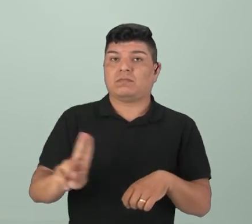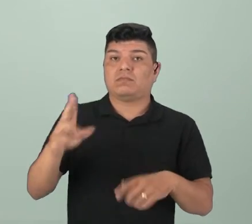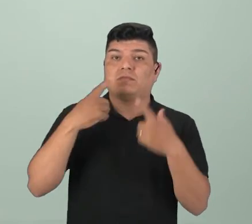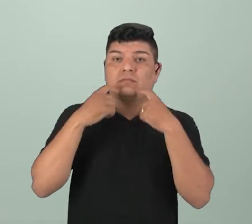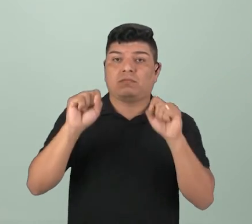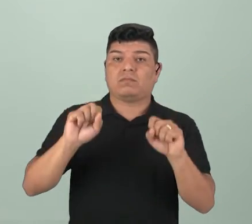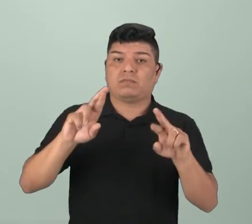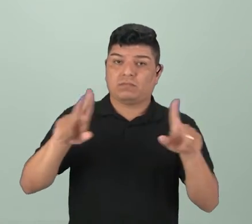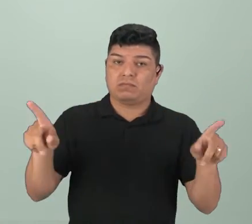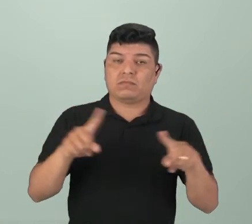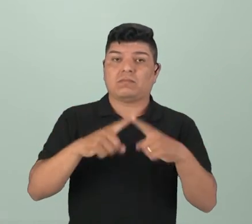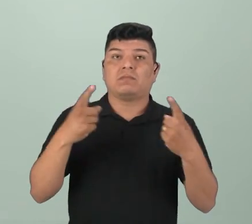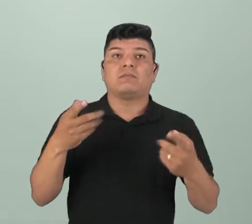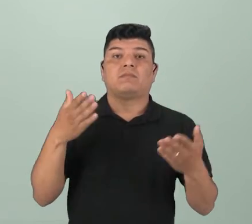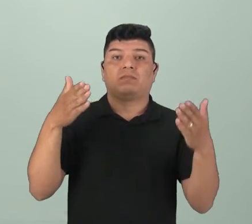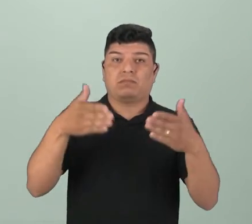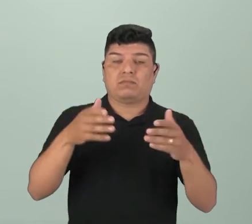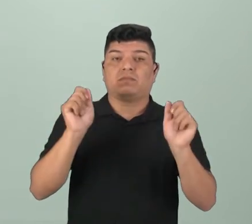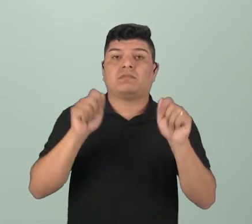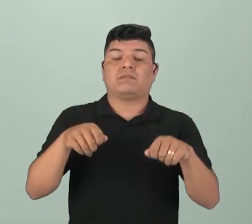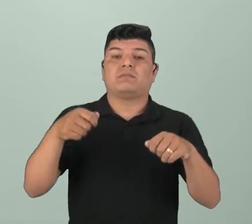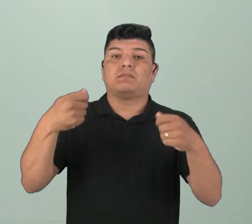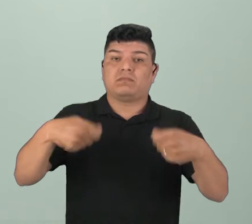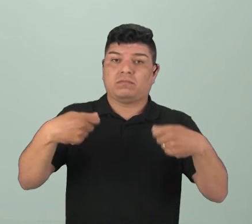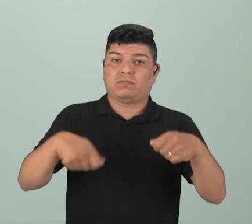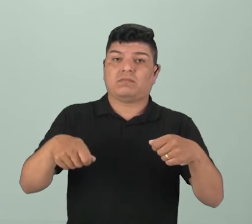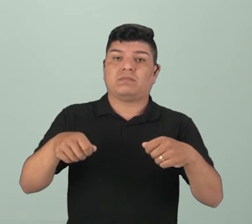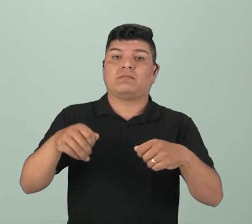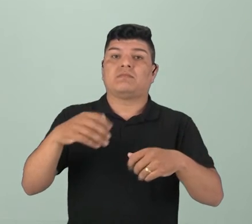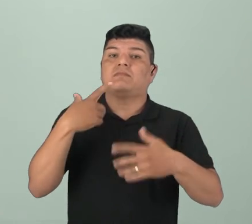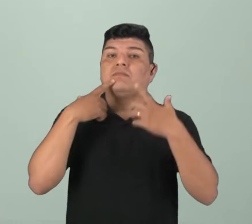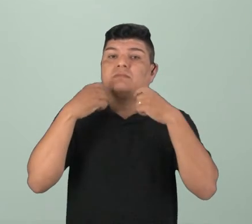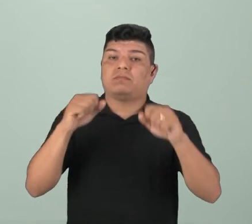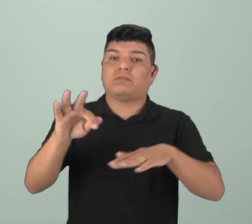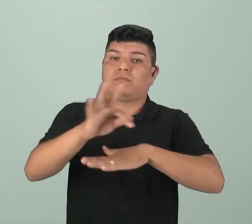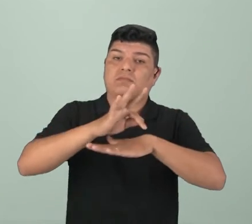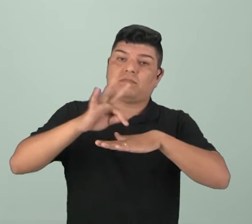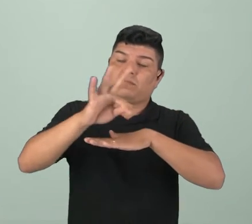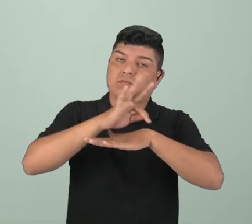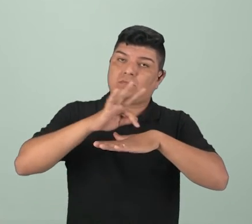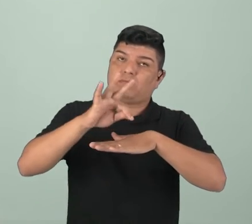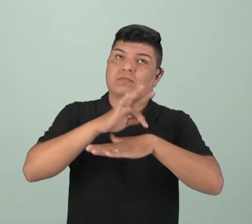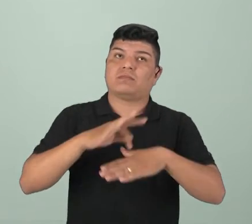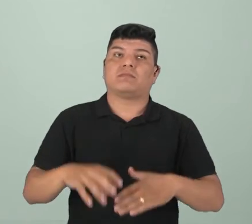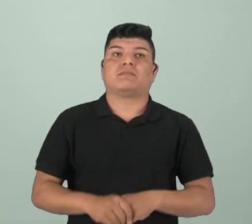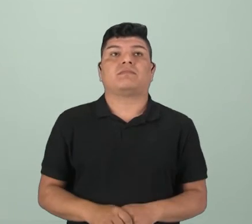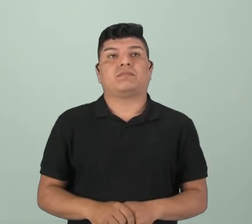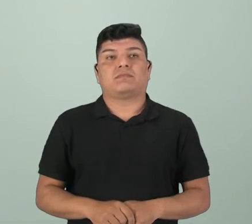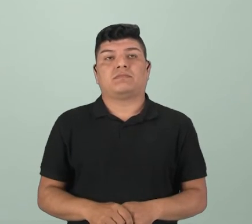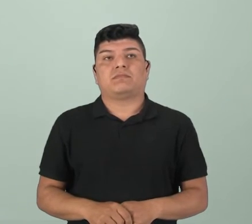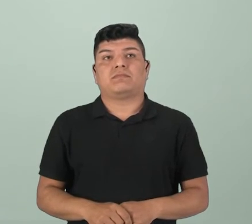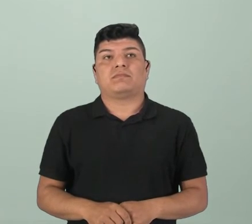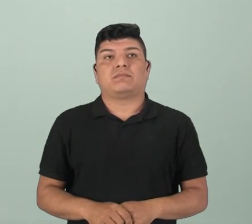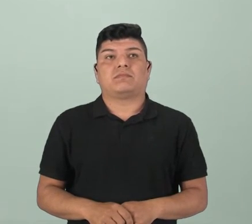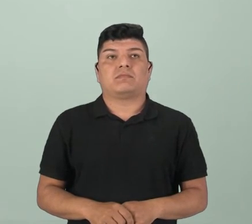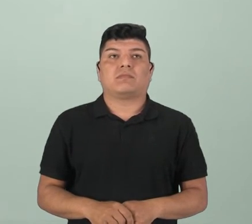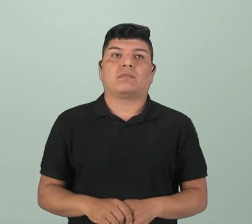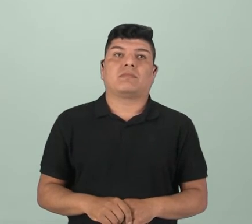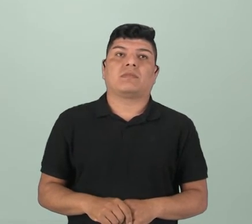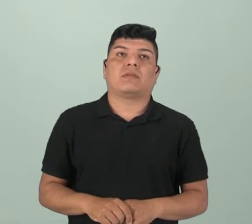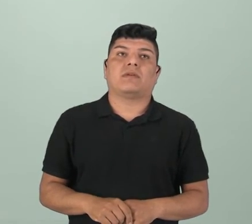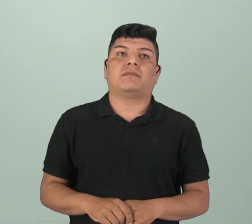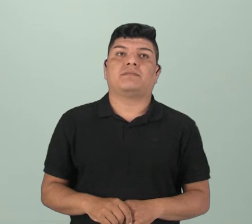mas aqui não, aqui você vai utilizar uma linguagem mais formal, tá? Texto expositivo com uma linguagem mais formal.